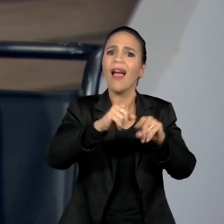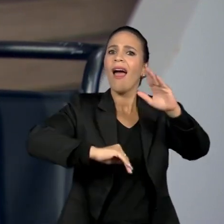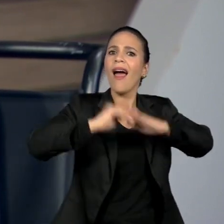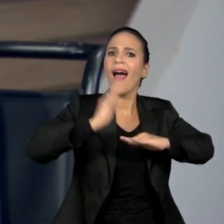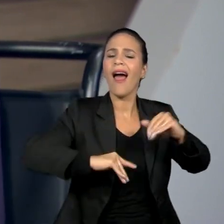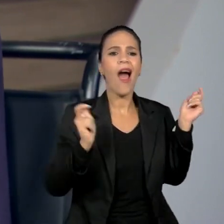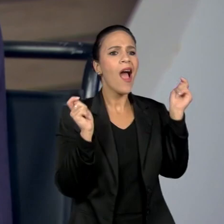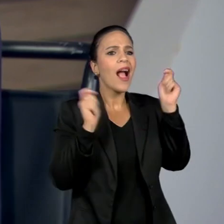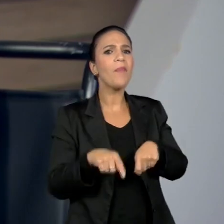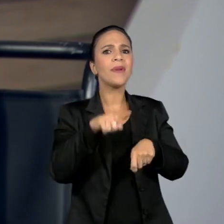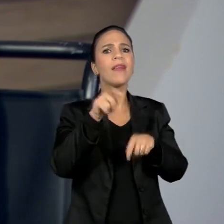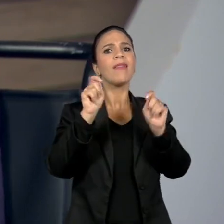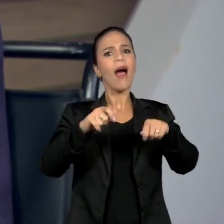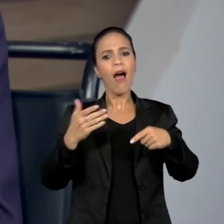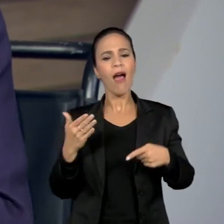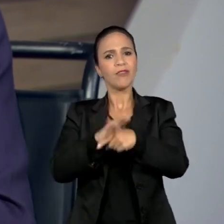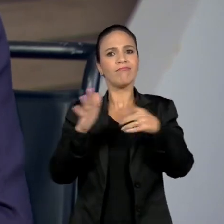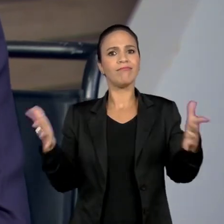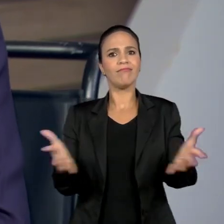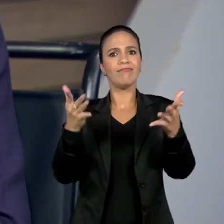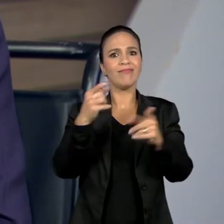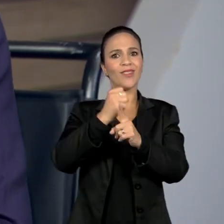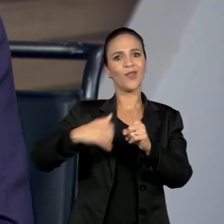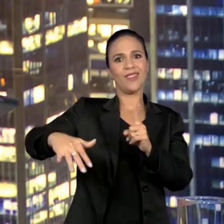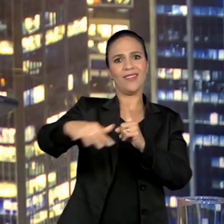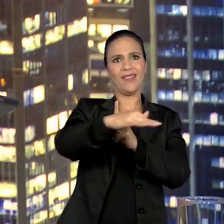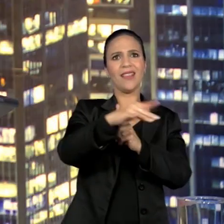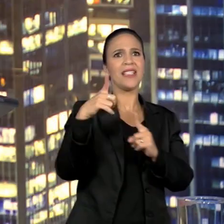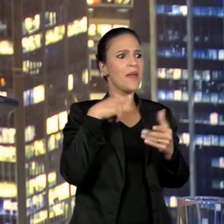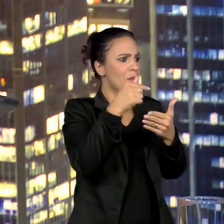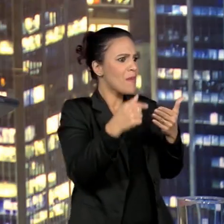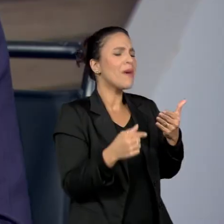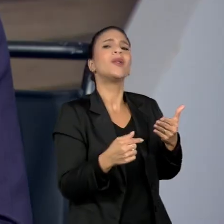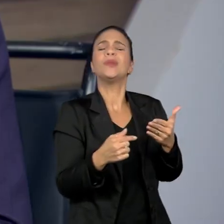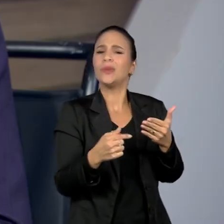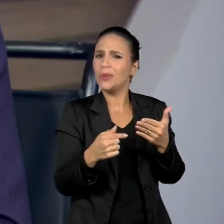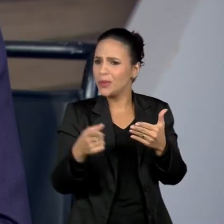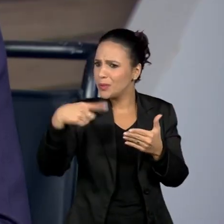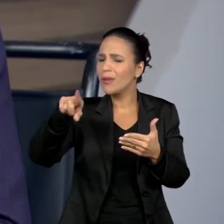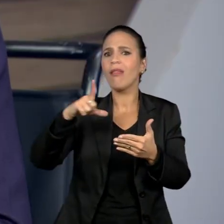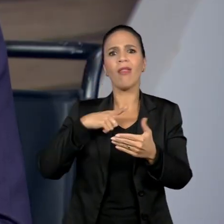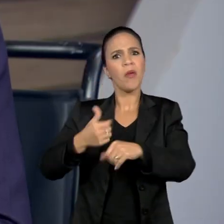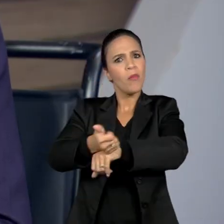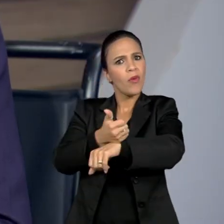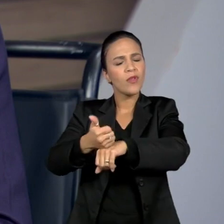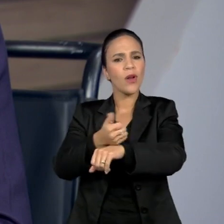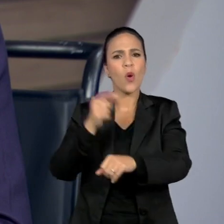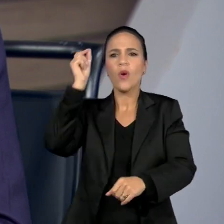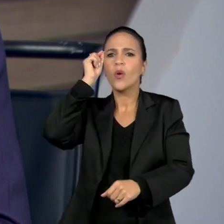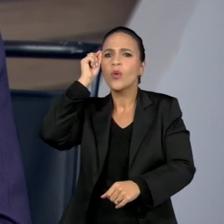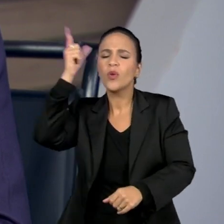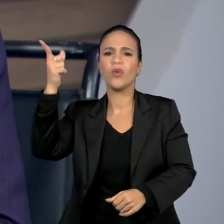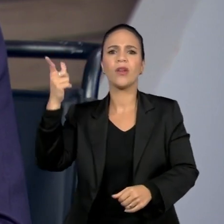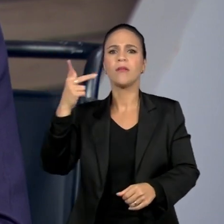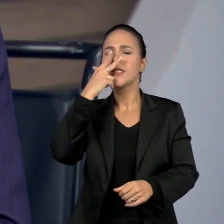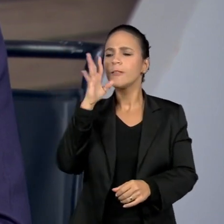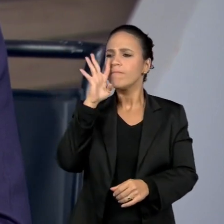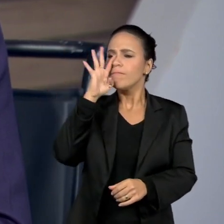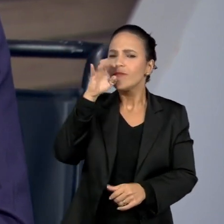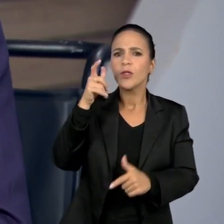vistos já foram emitidos. Então, a gente está esperando mais 3 mil pessoas chegarem aqui. Então, uma situação que toca a comunidade,